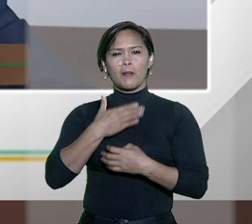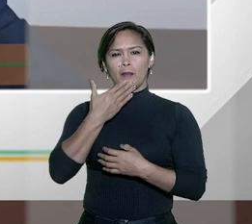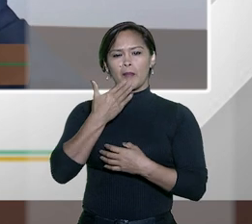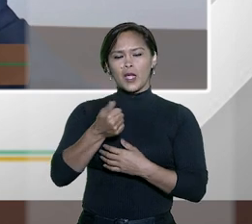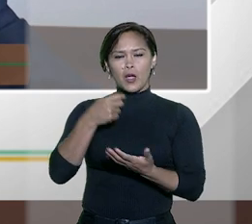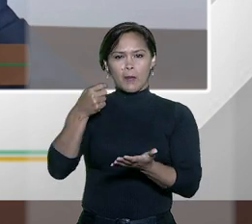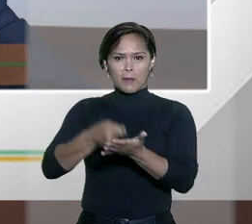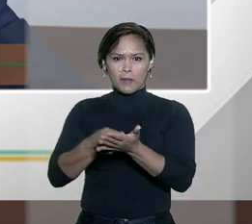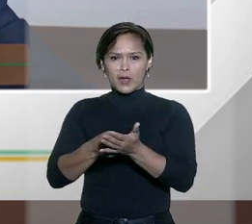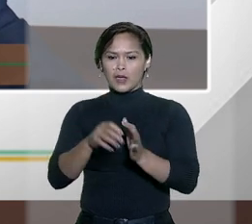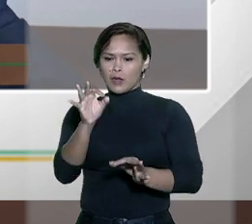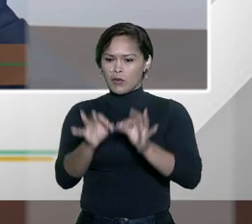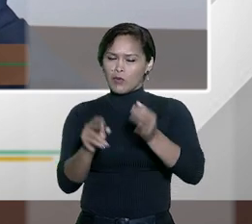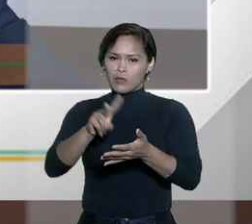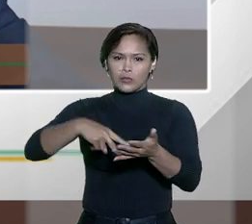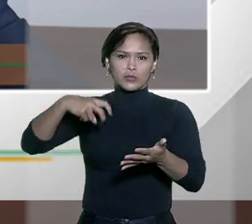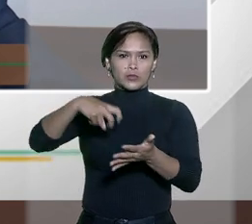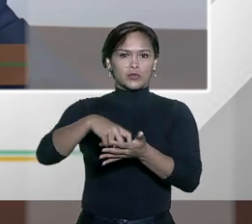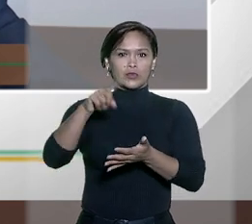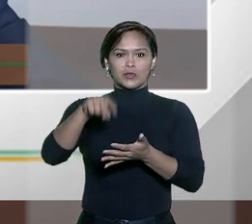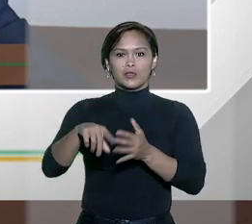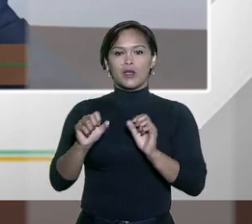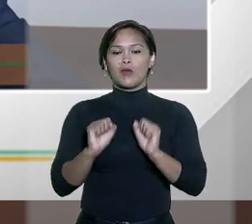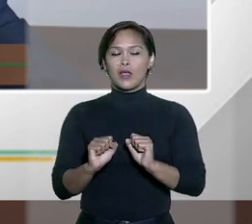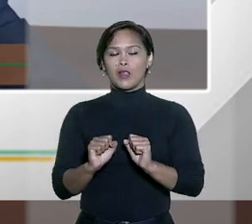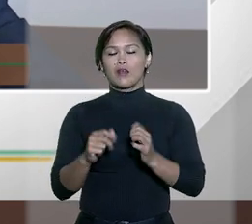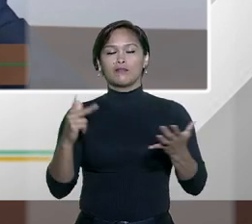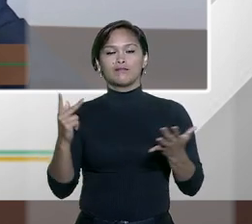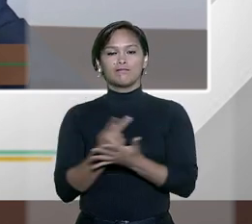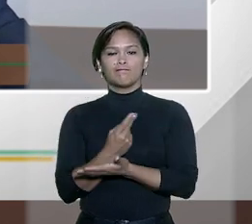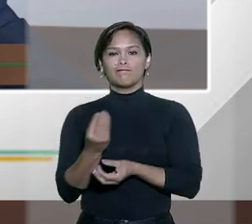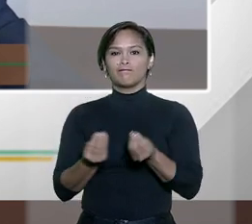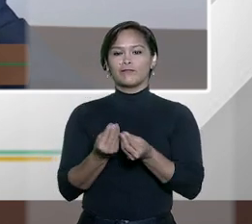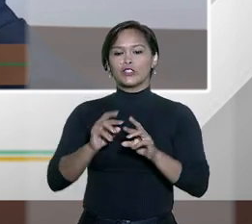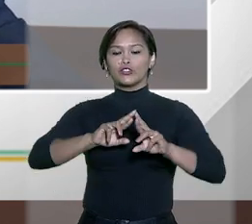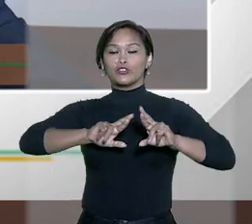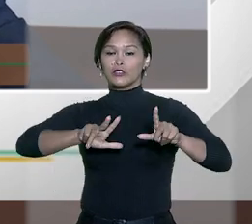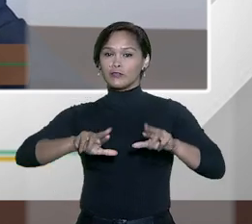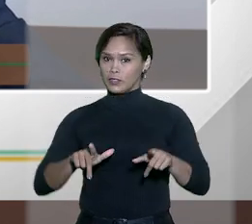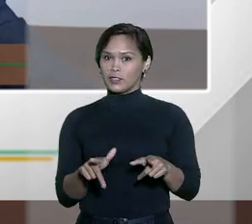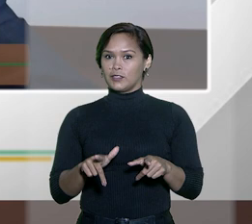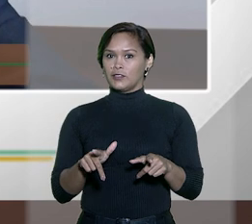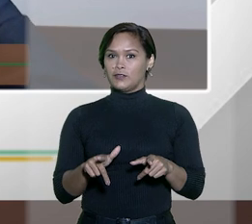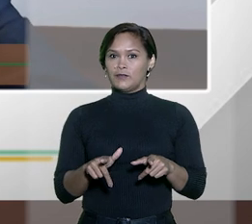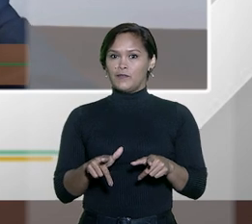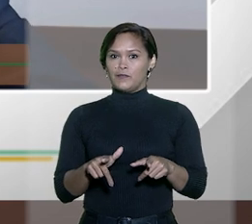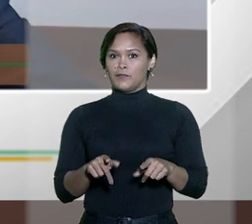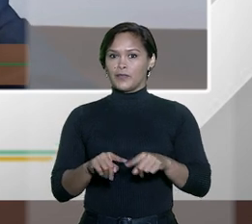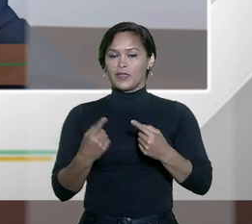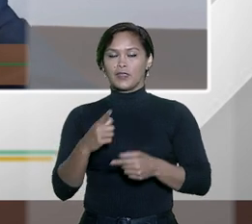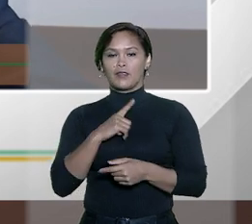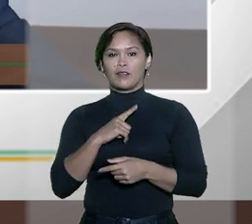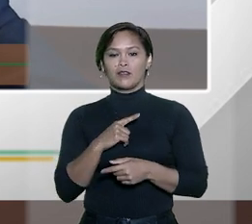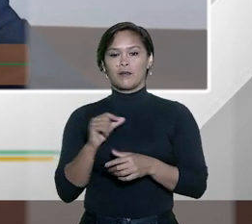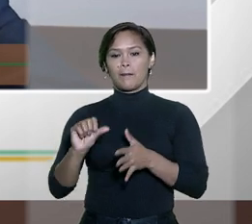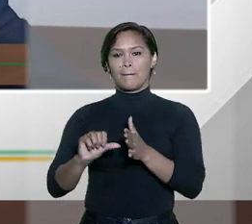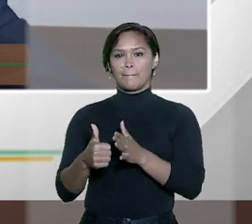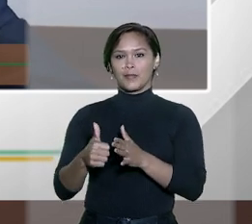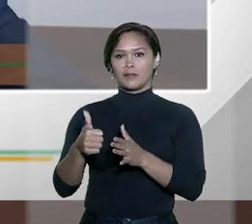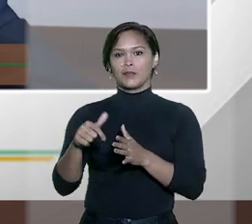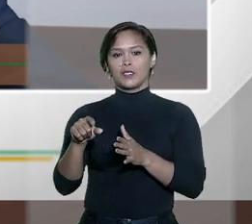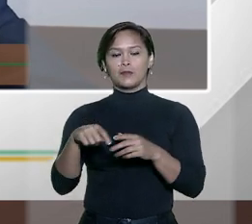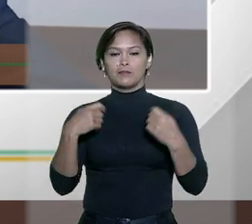pagamento da condenação judicial, enfim, ela se dá de uma forma totalmente diferente. Então, nós temos aí, em primeiro